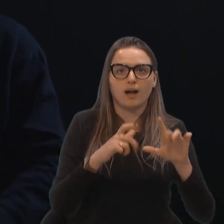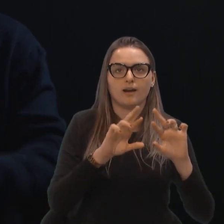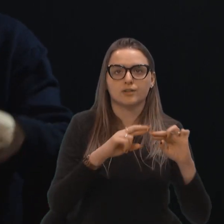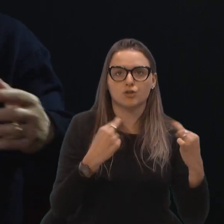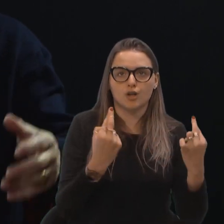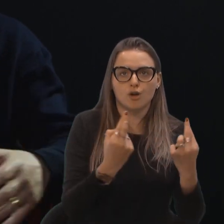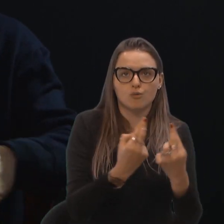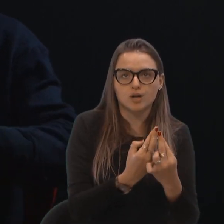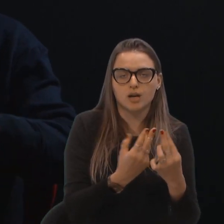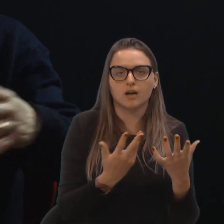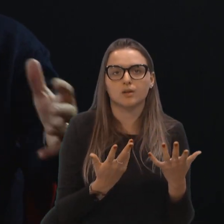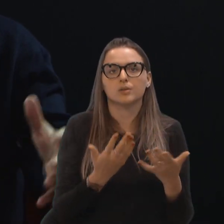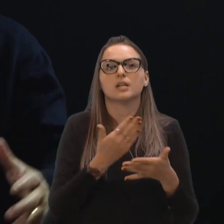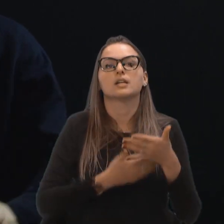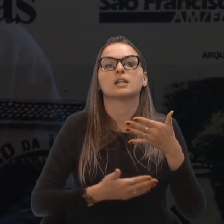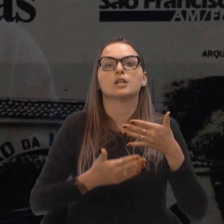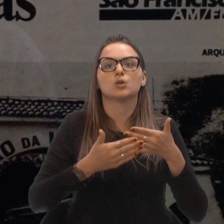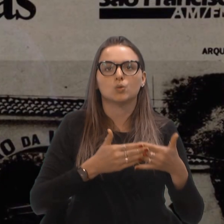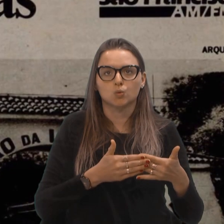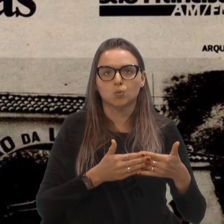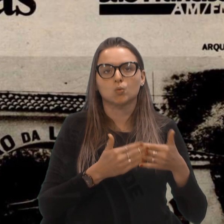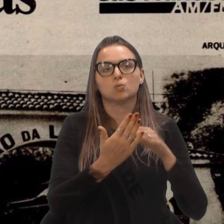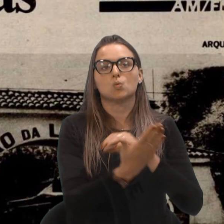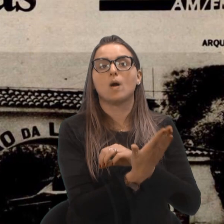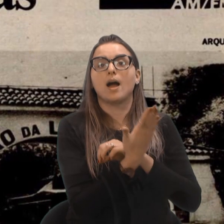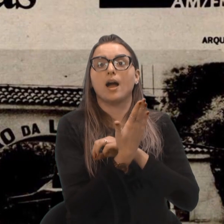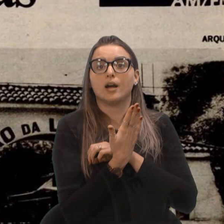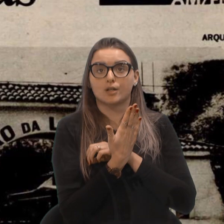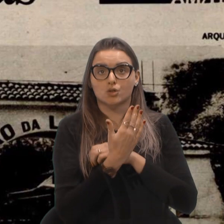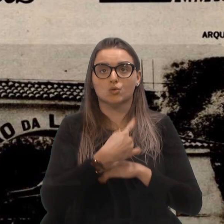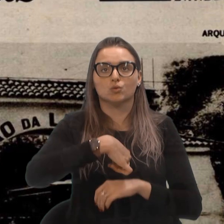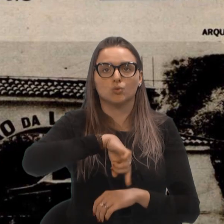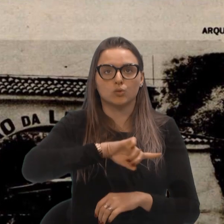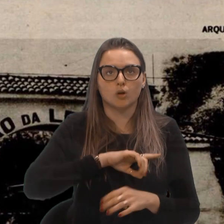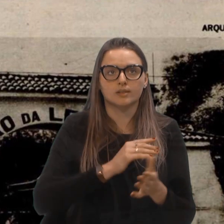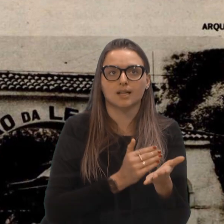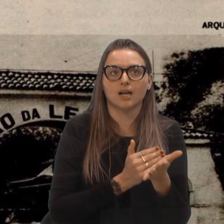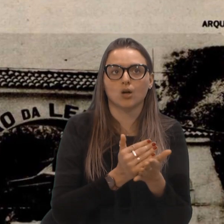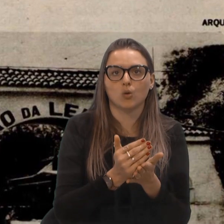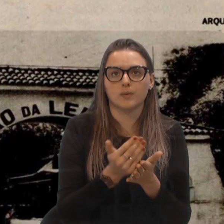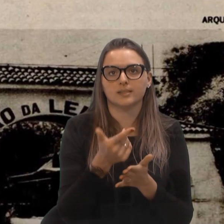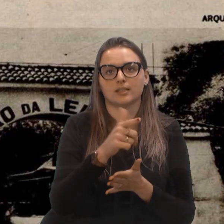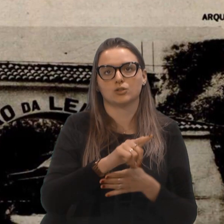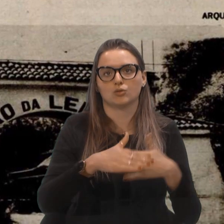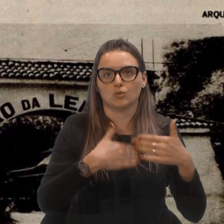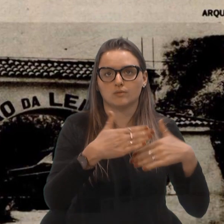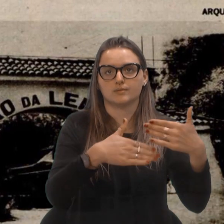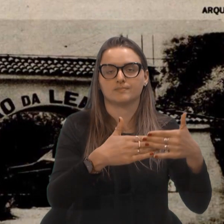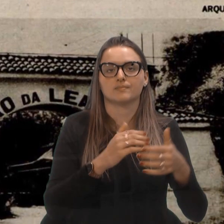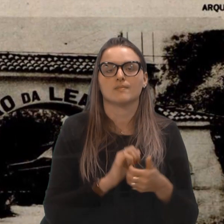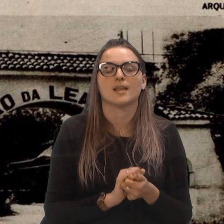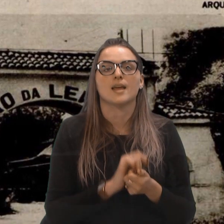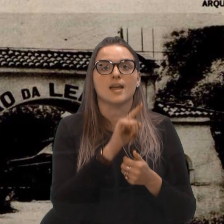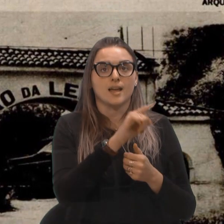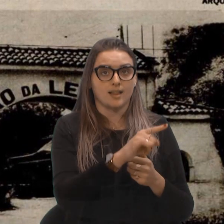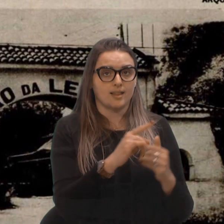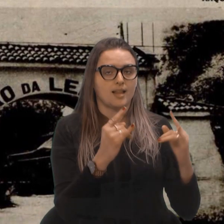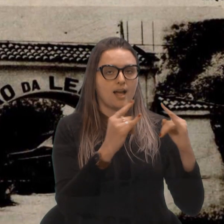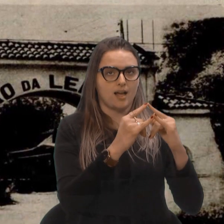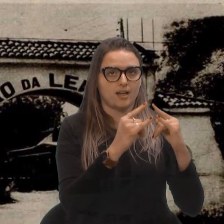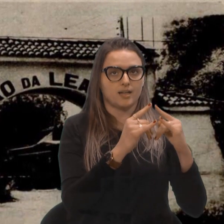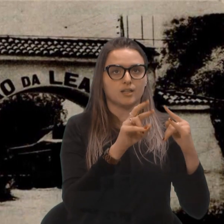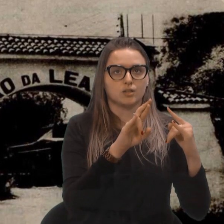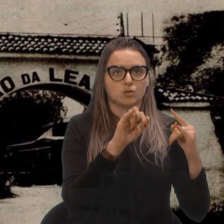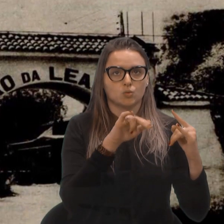uma sala de sessões, e esses equipamentos, na verdade, nos ajudaram a recomeçar a funcionar. Lá no